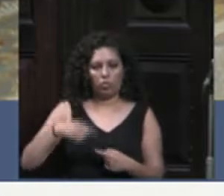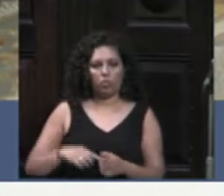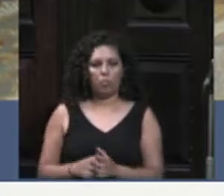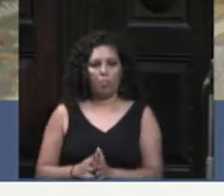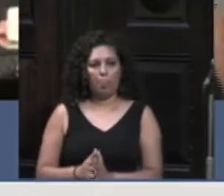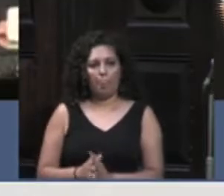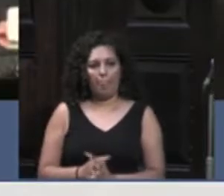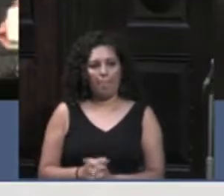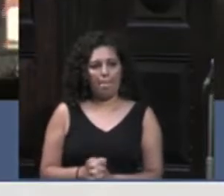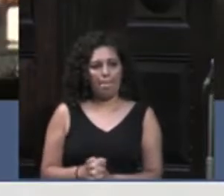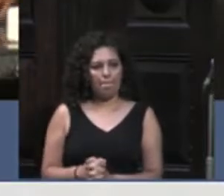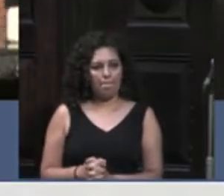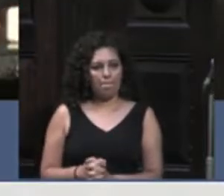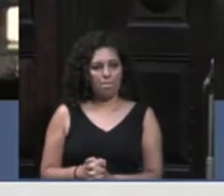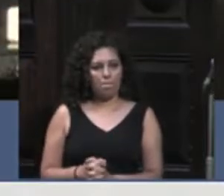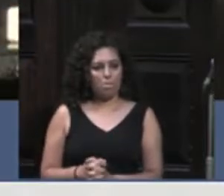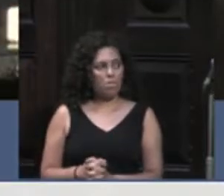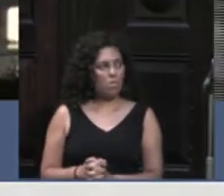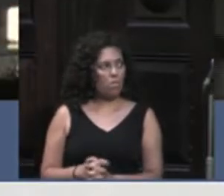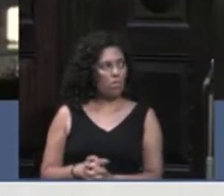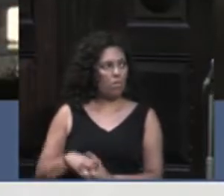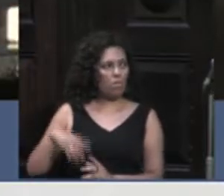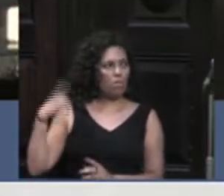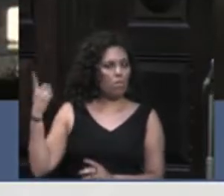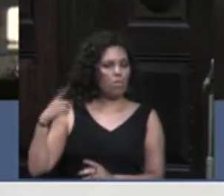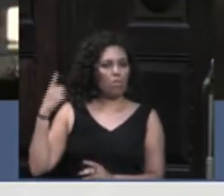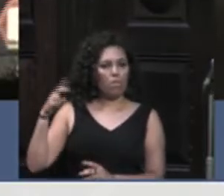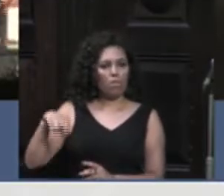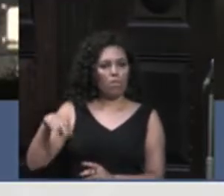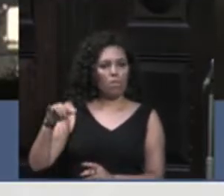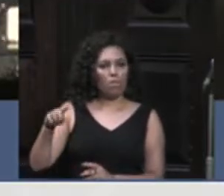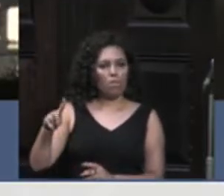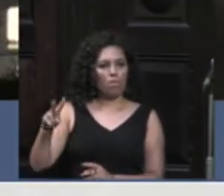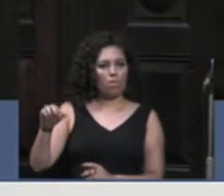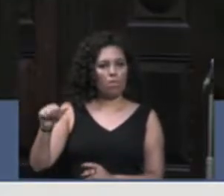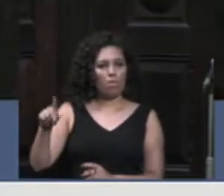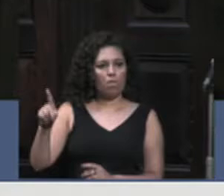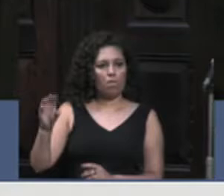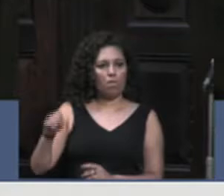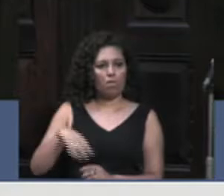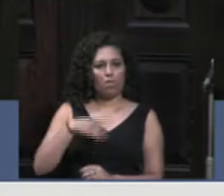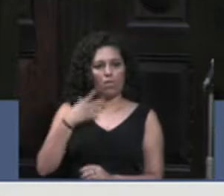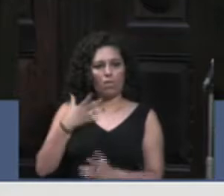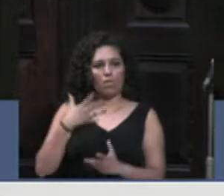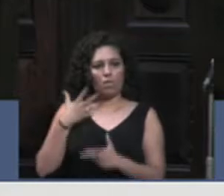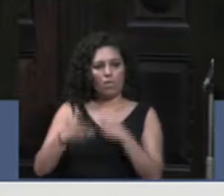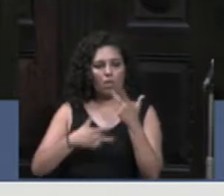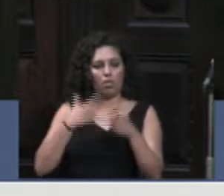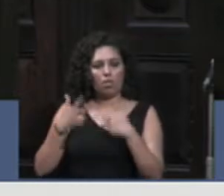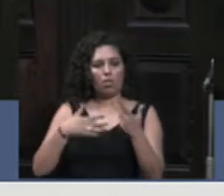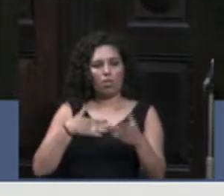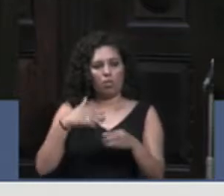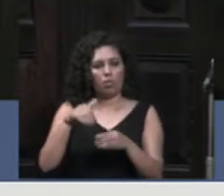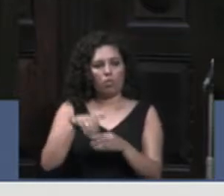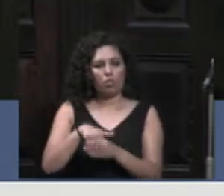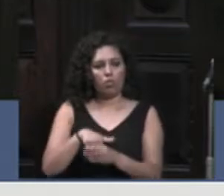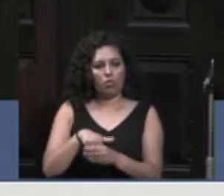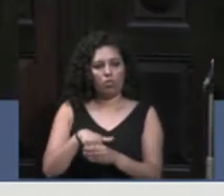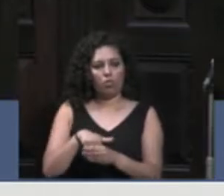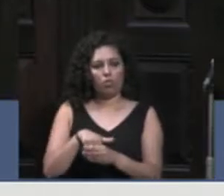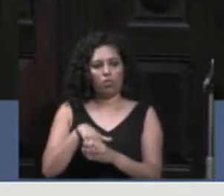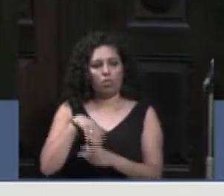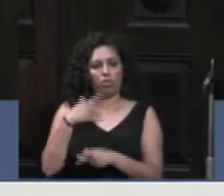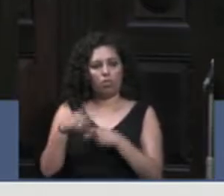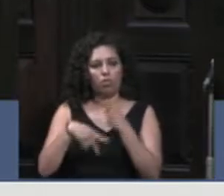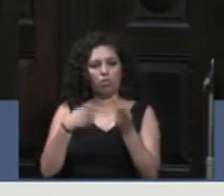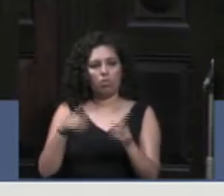esclarecimento. Deputado Nivaldo, por favor, para a declaração. Só para declarar o voto e agradecer